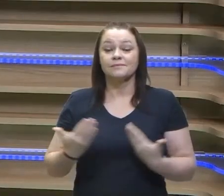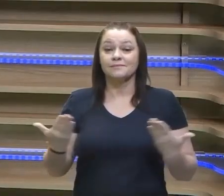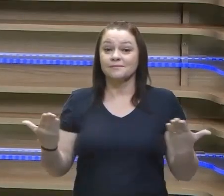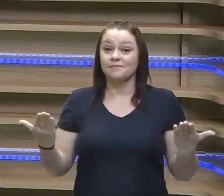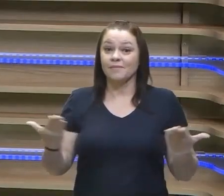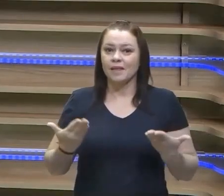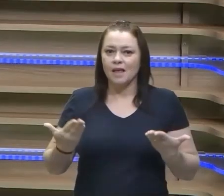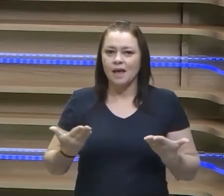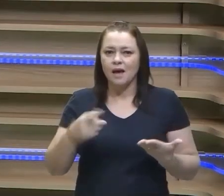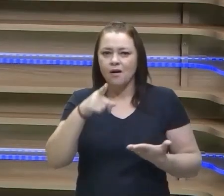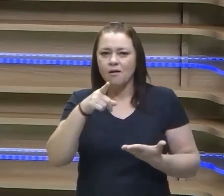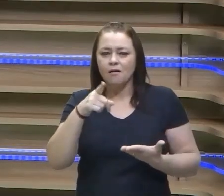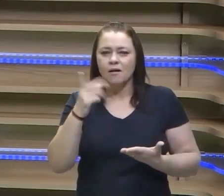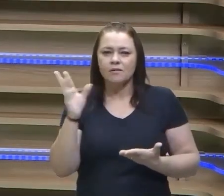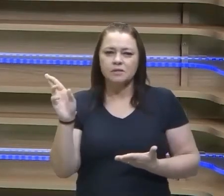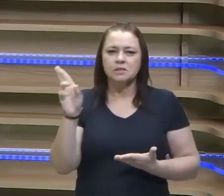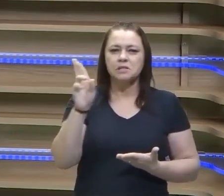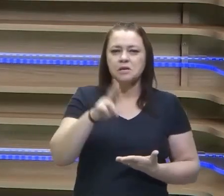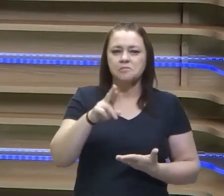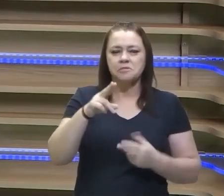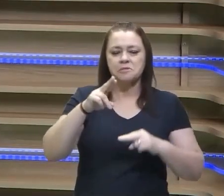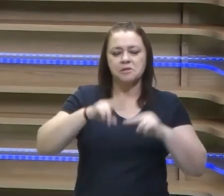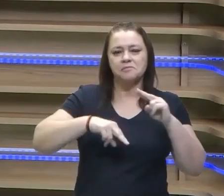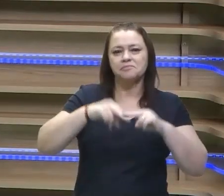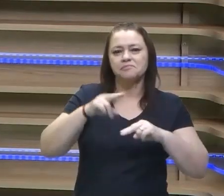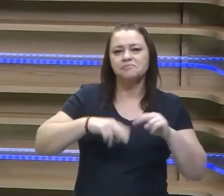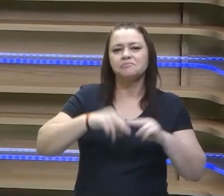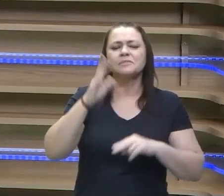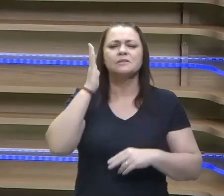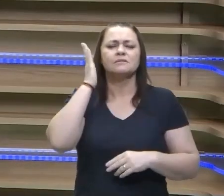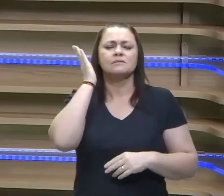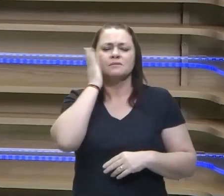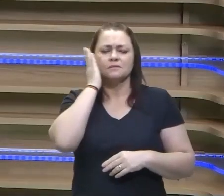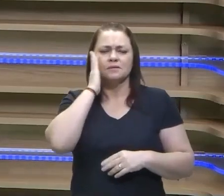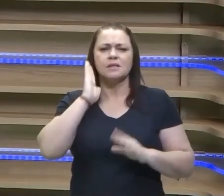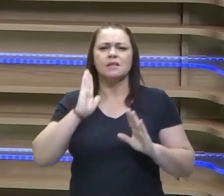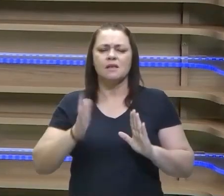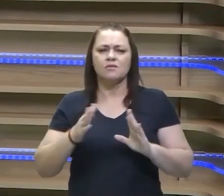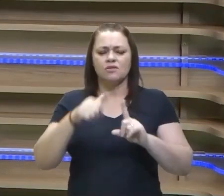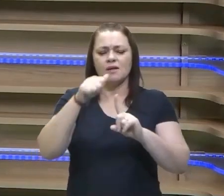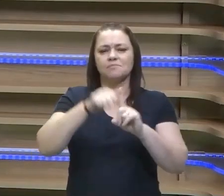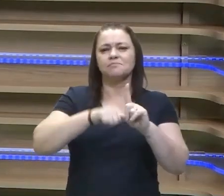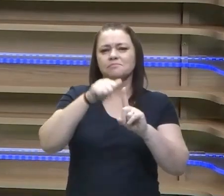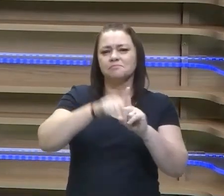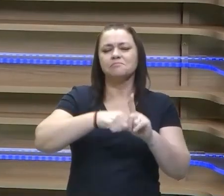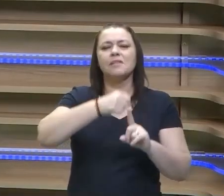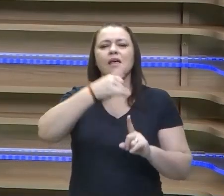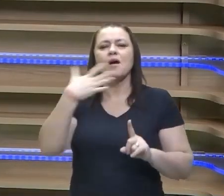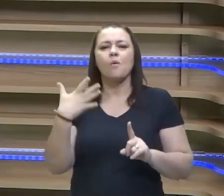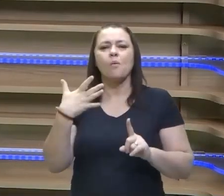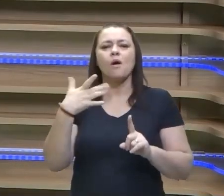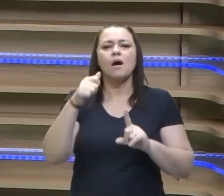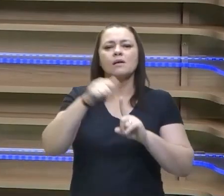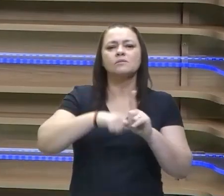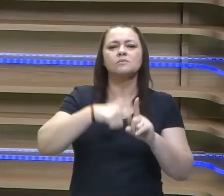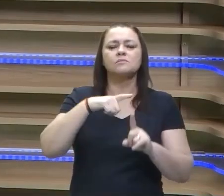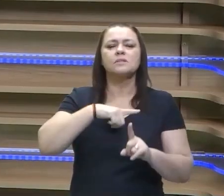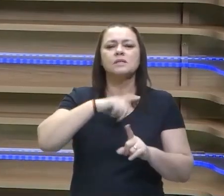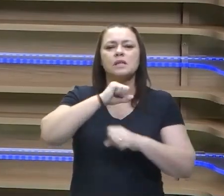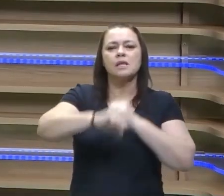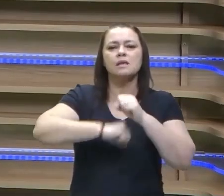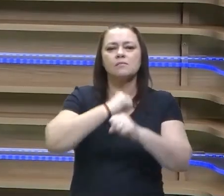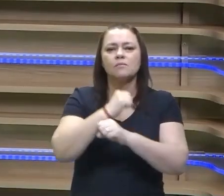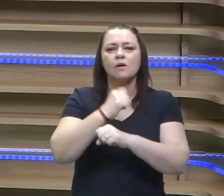Agora que vocês marcaram o mês de junho, que vocês entenderam quais são os meses, quantos meses tem um ano, as